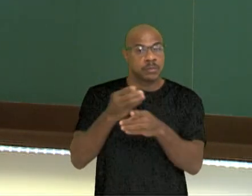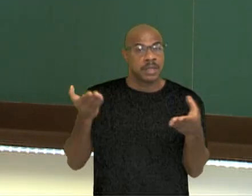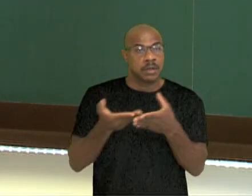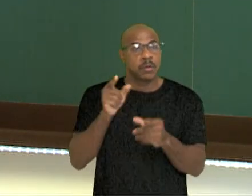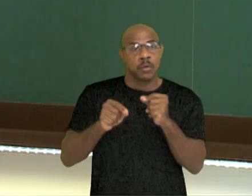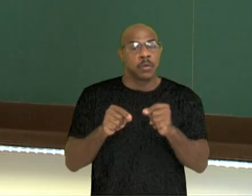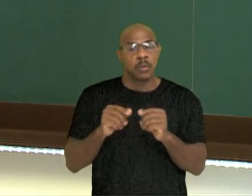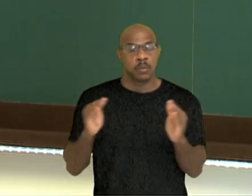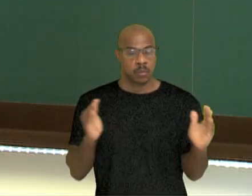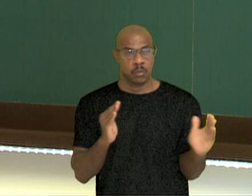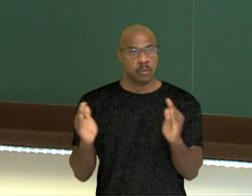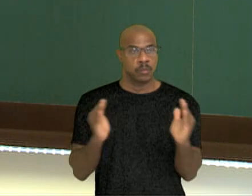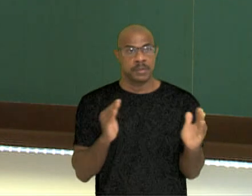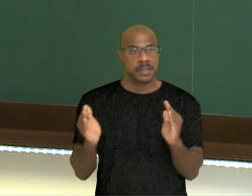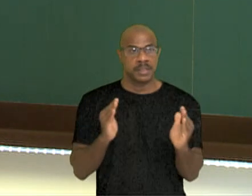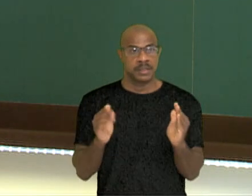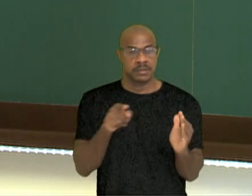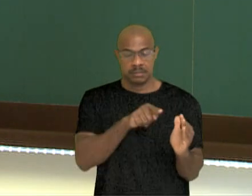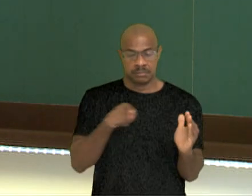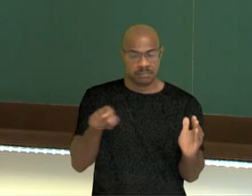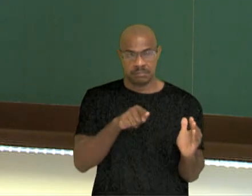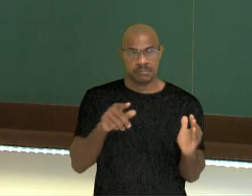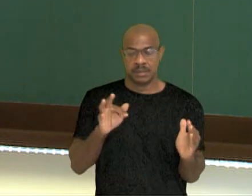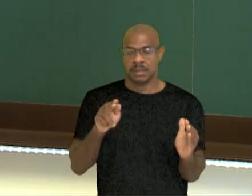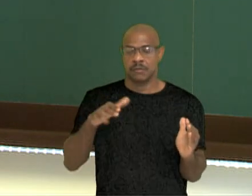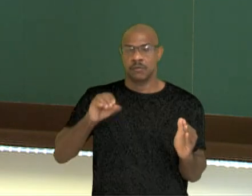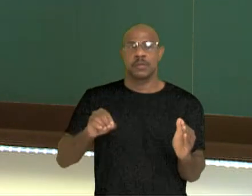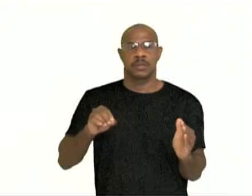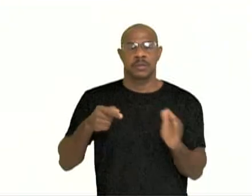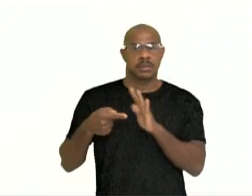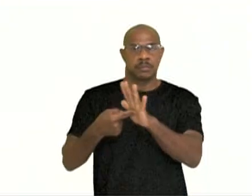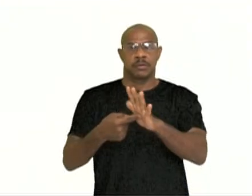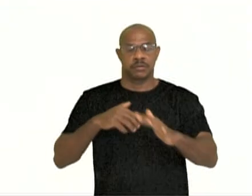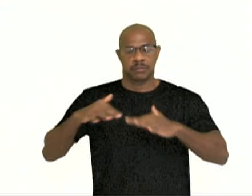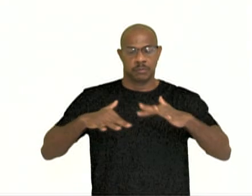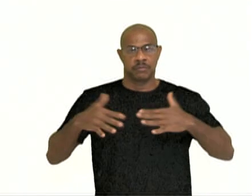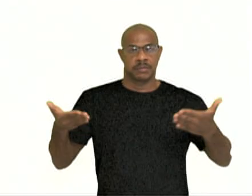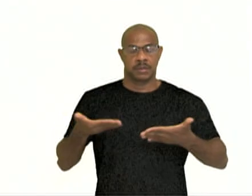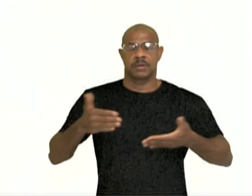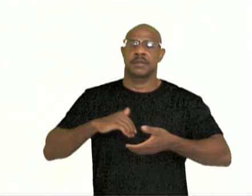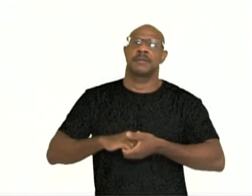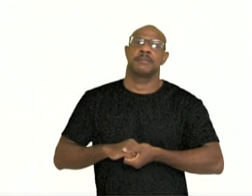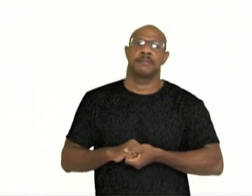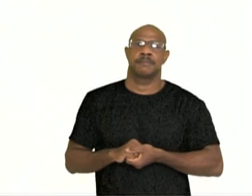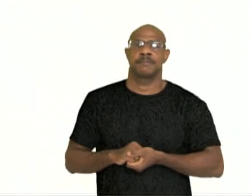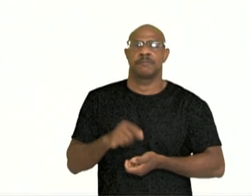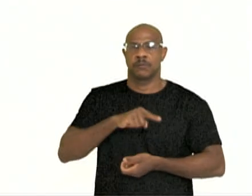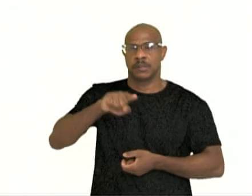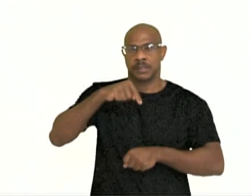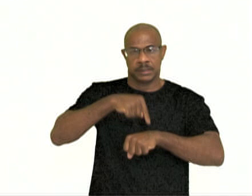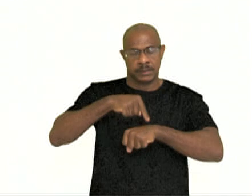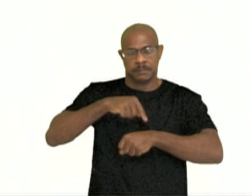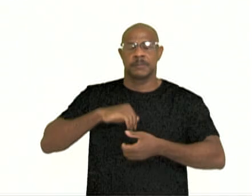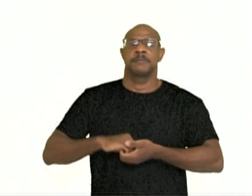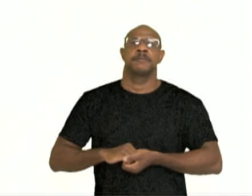o período, né, da função que representa o movimento desse móvel. Um minutinho aí para vocês.